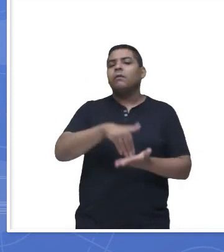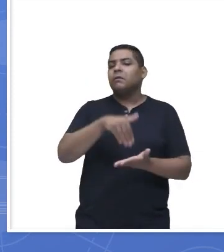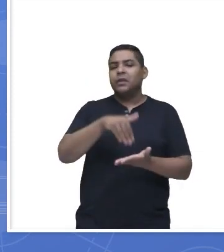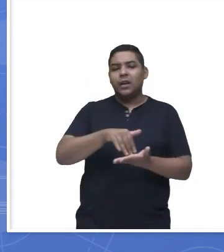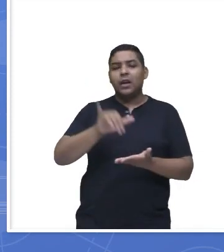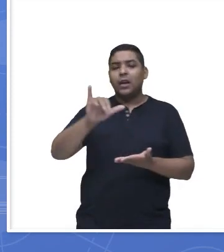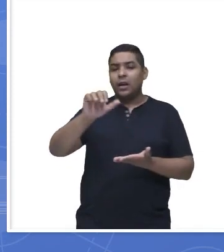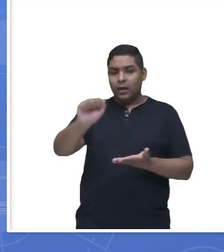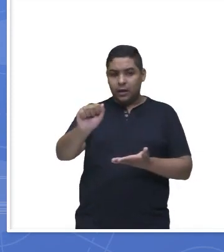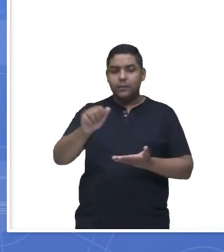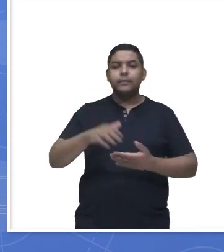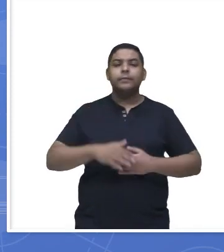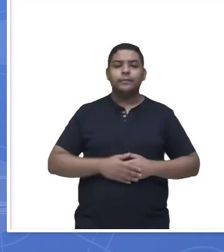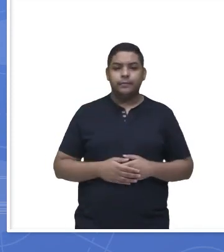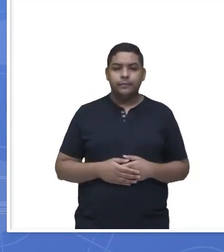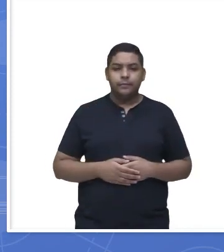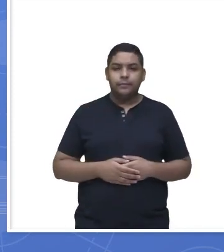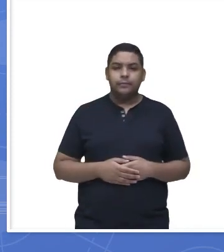E